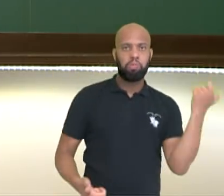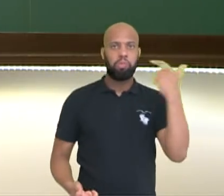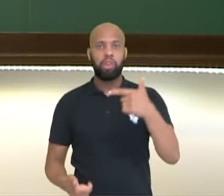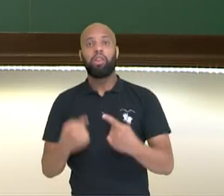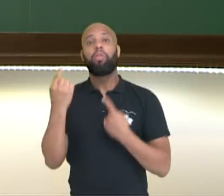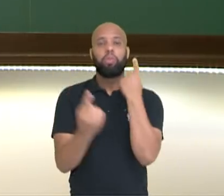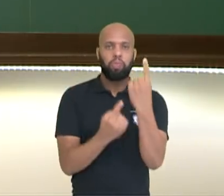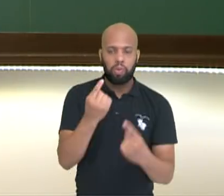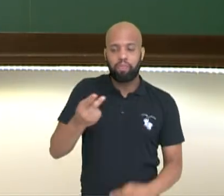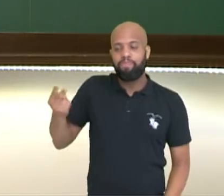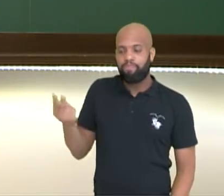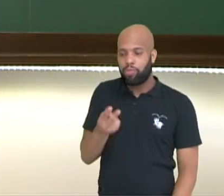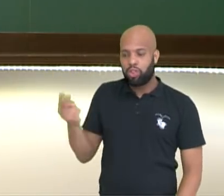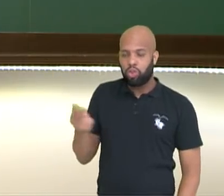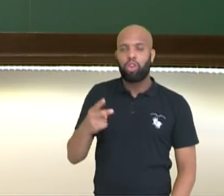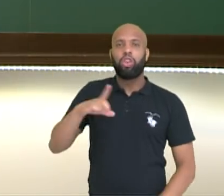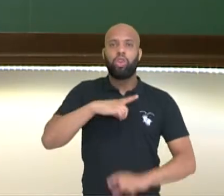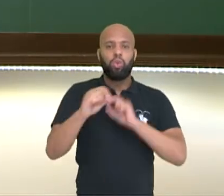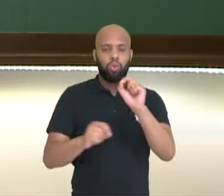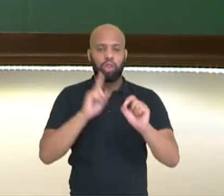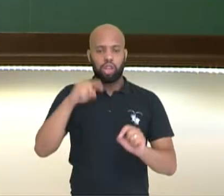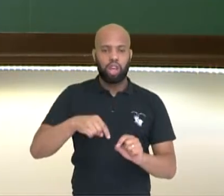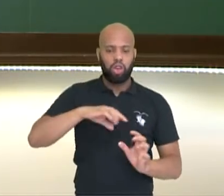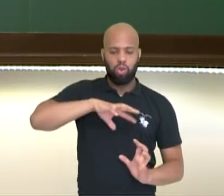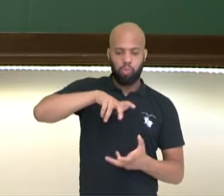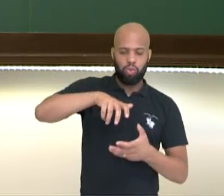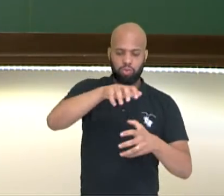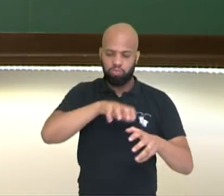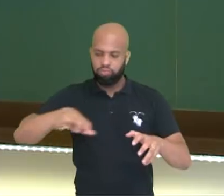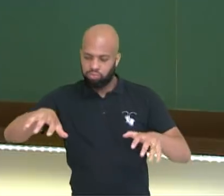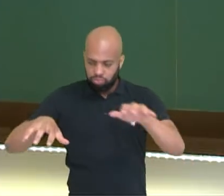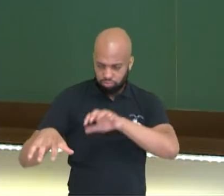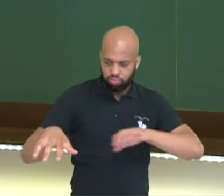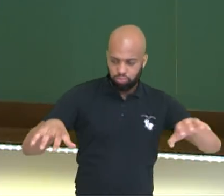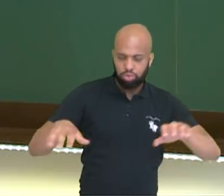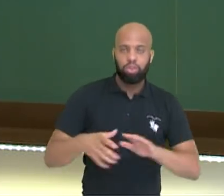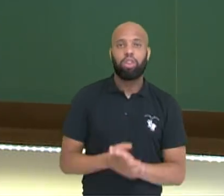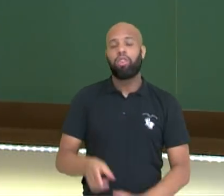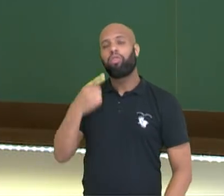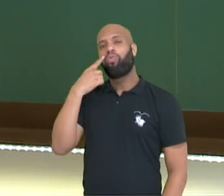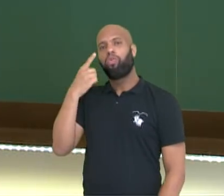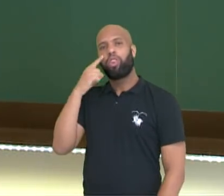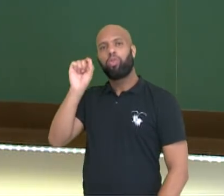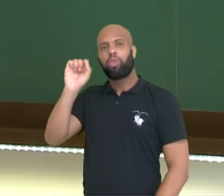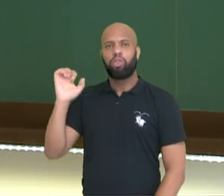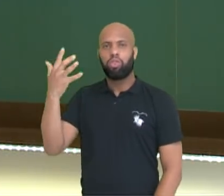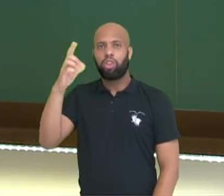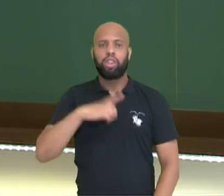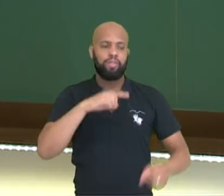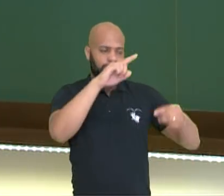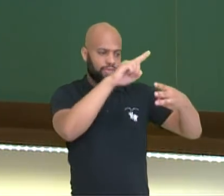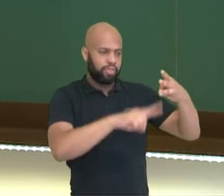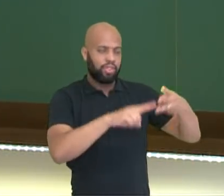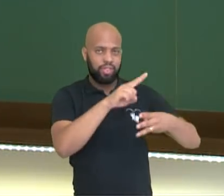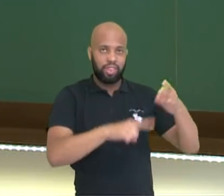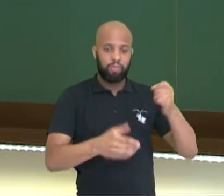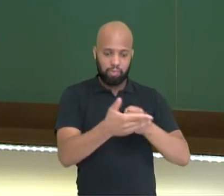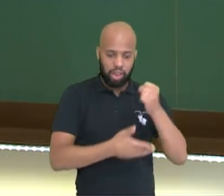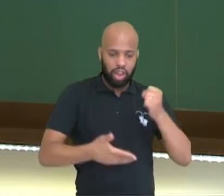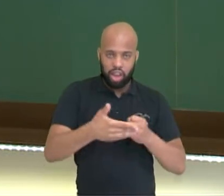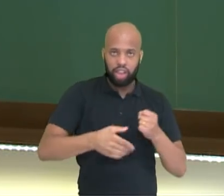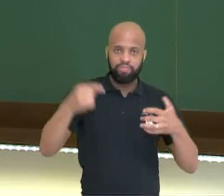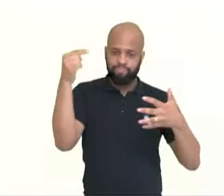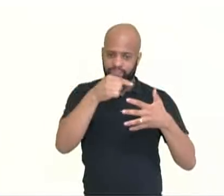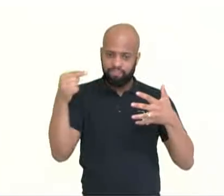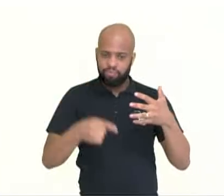duas nações formavam um mundo chamado de mundo bipolar. E aqui, ó, o que aconteceu? Existem três principais fatores que definem